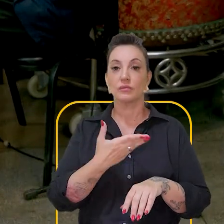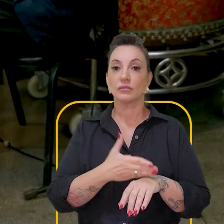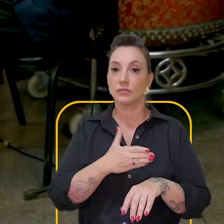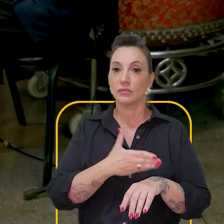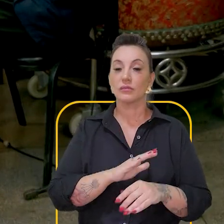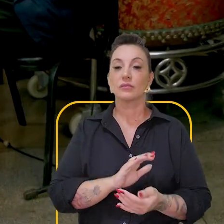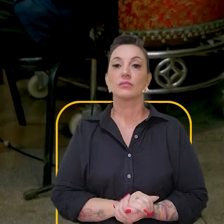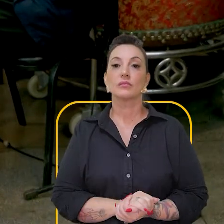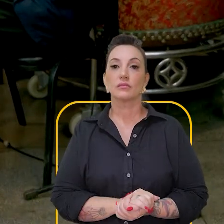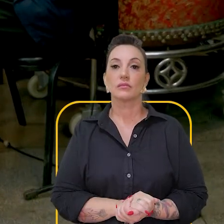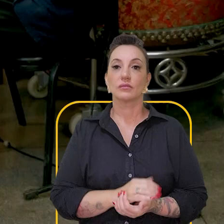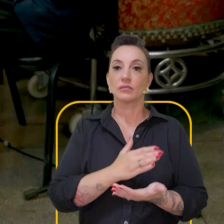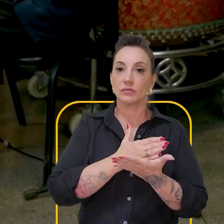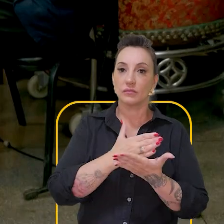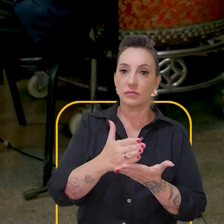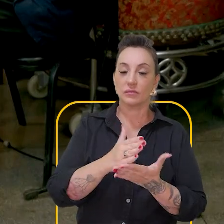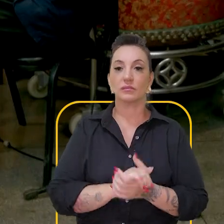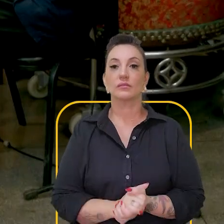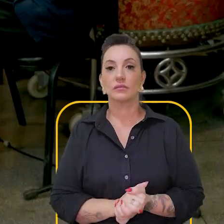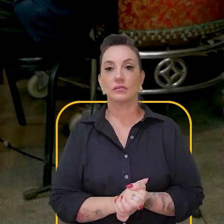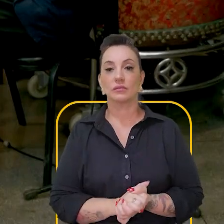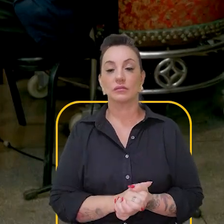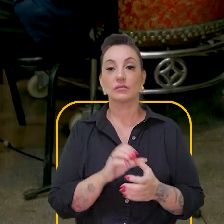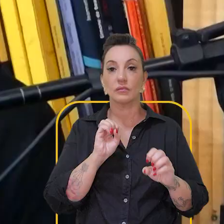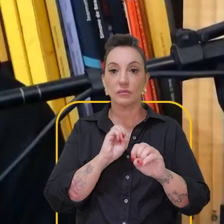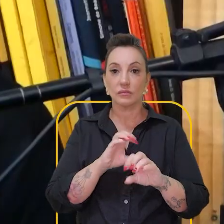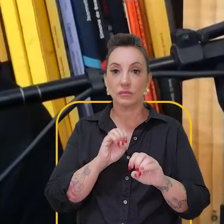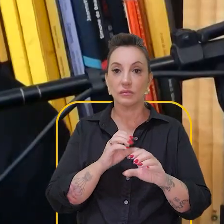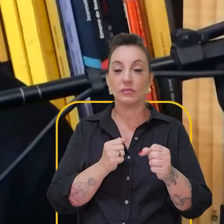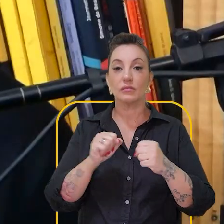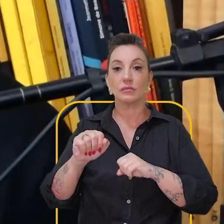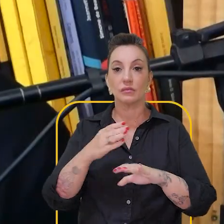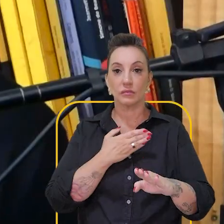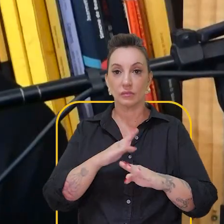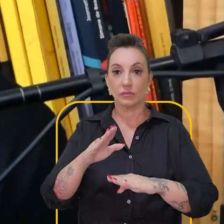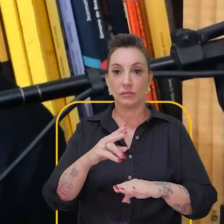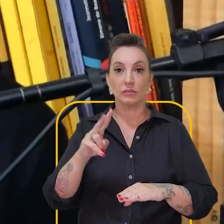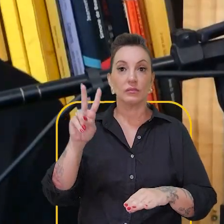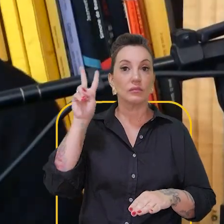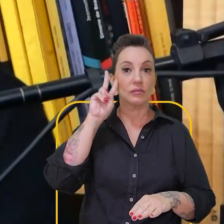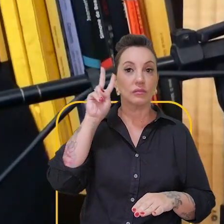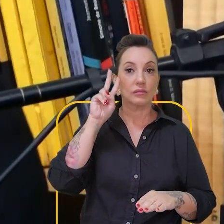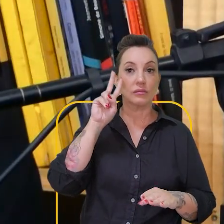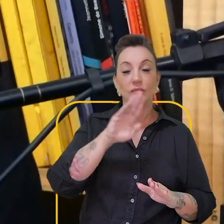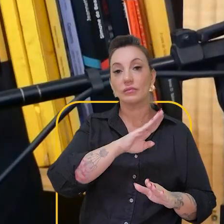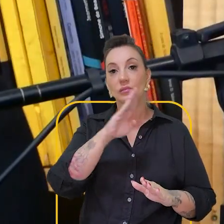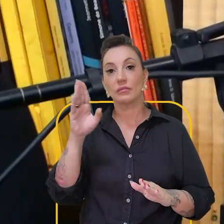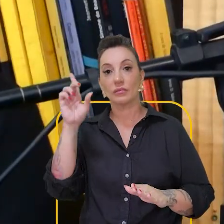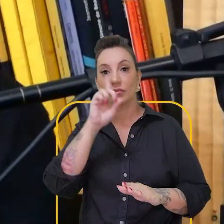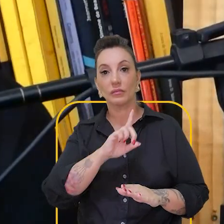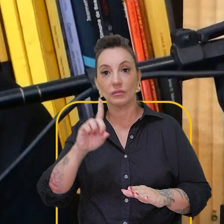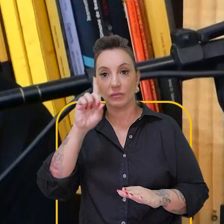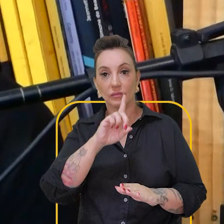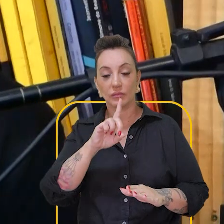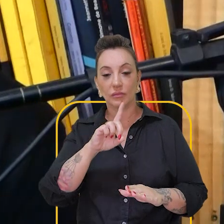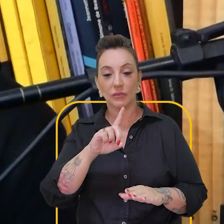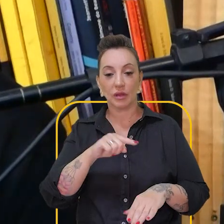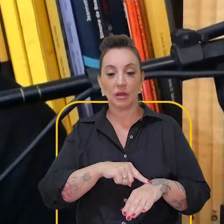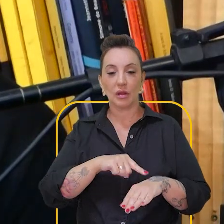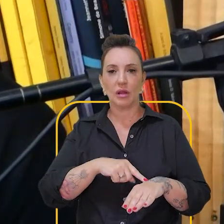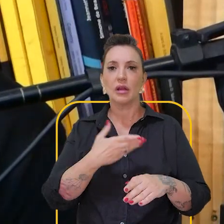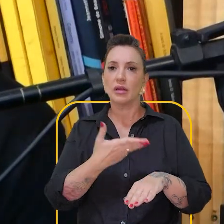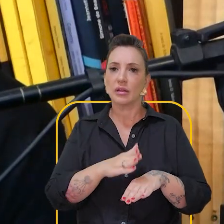horário que o pessoal podia treinar à vontade aí eu comecei a dividir três vezes por semana era karatê três vezes era o wi1 aham